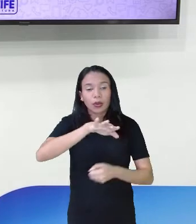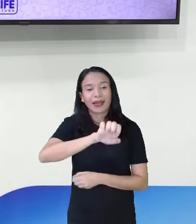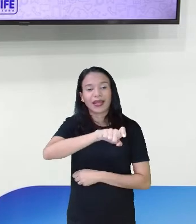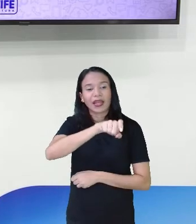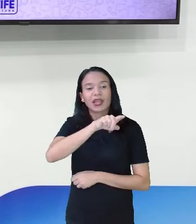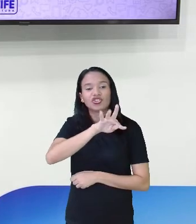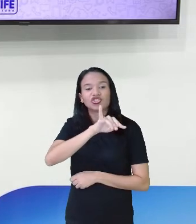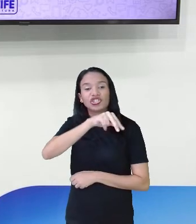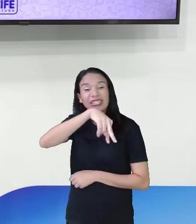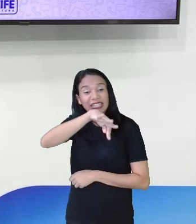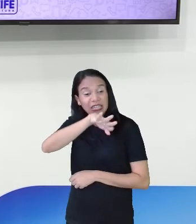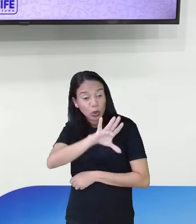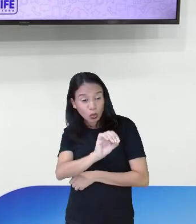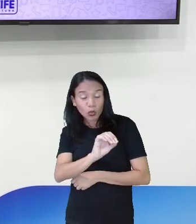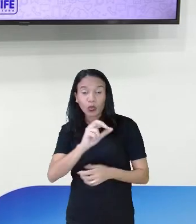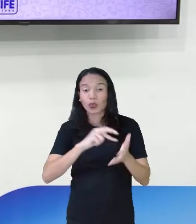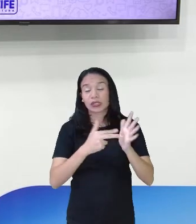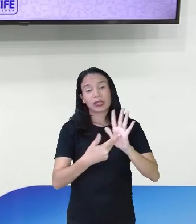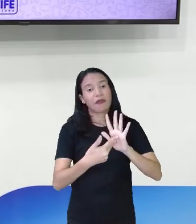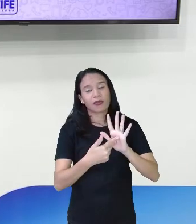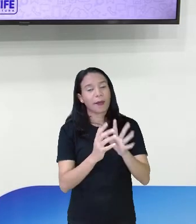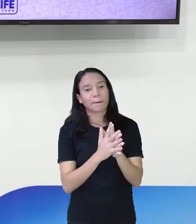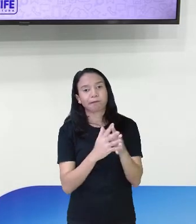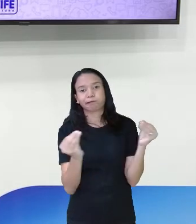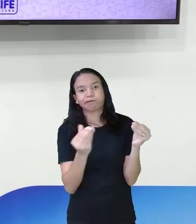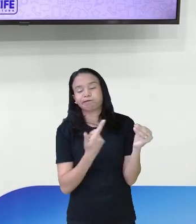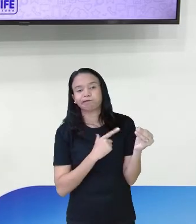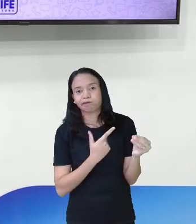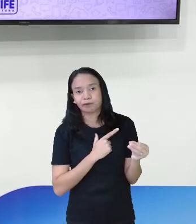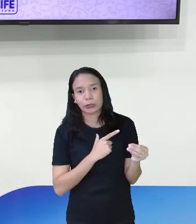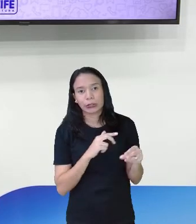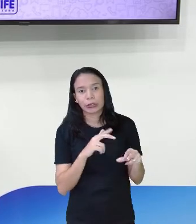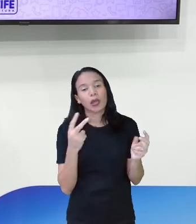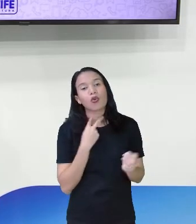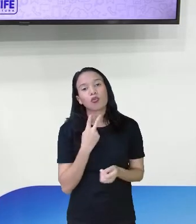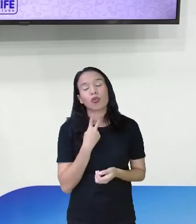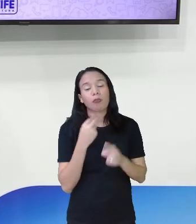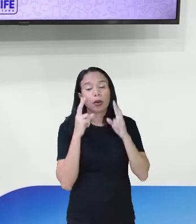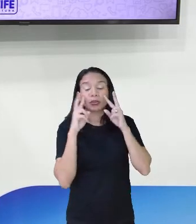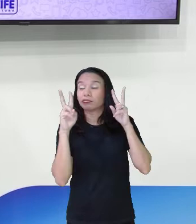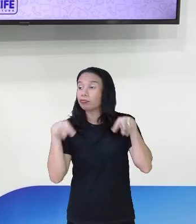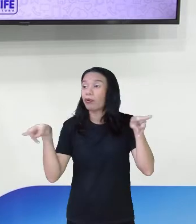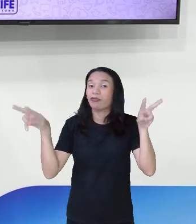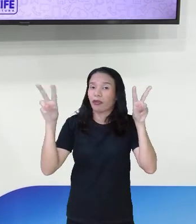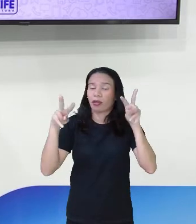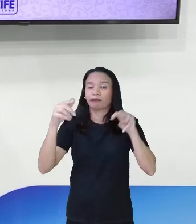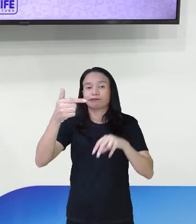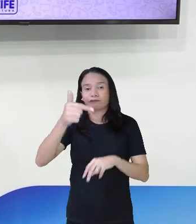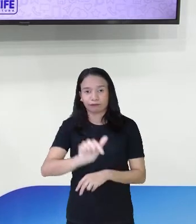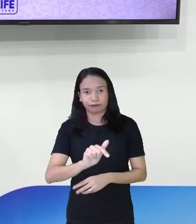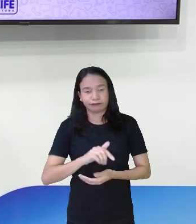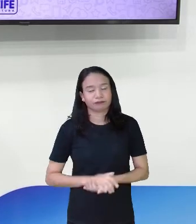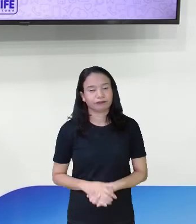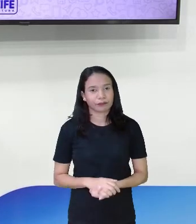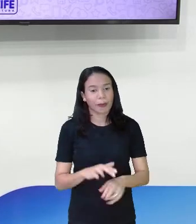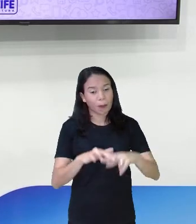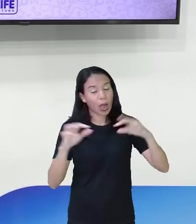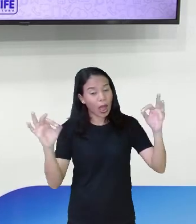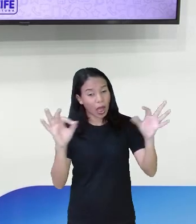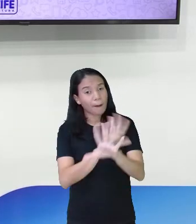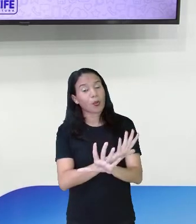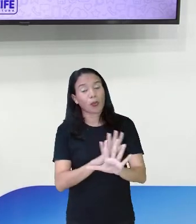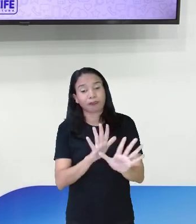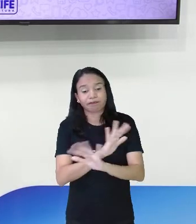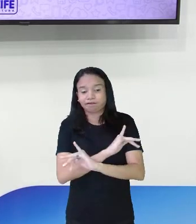natureza, significa que ela não existe mais e não poderá ser vista novamente. Então, acabou,